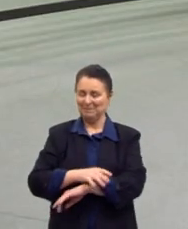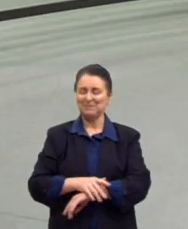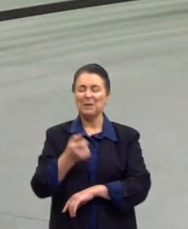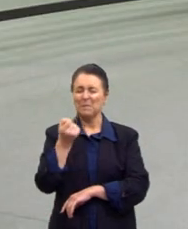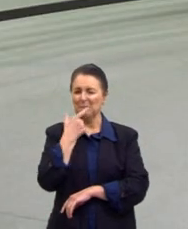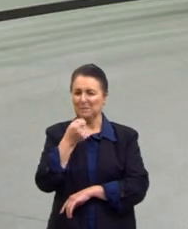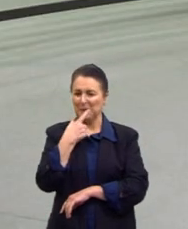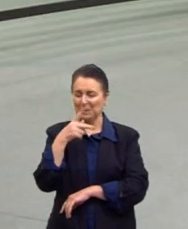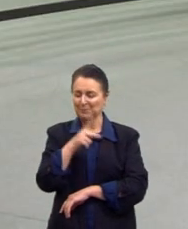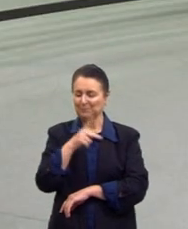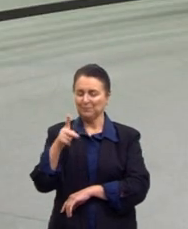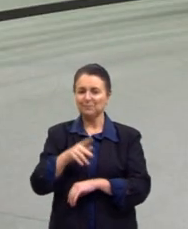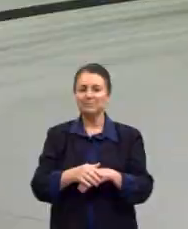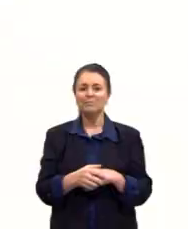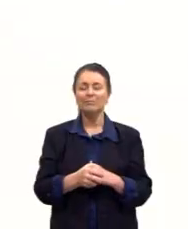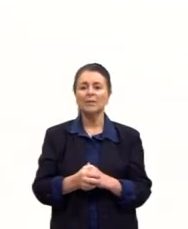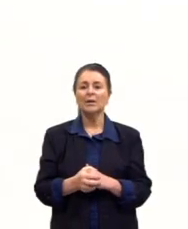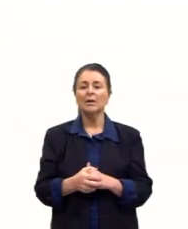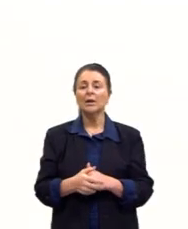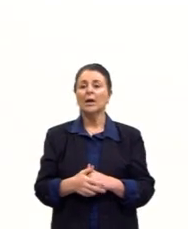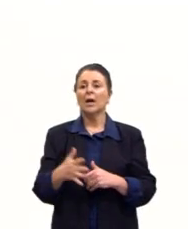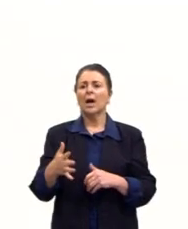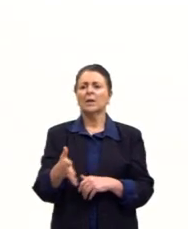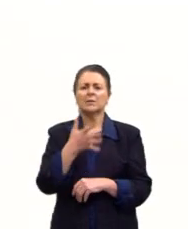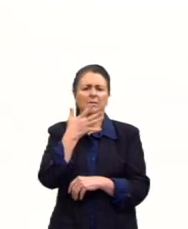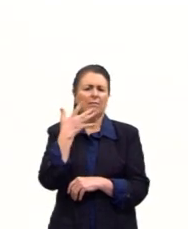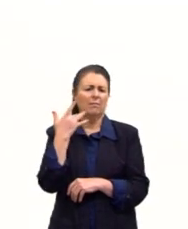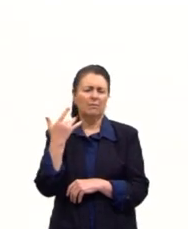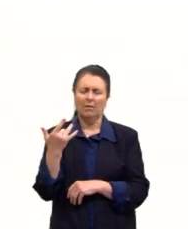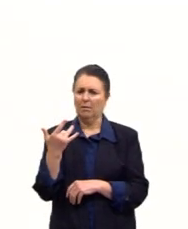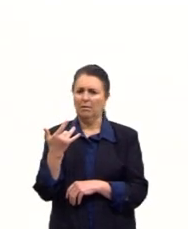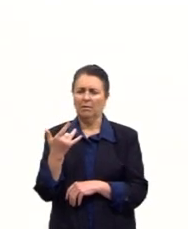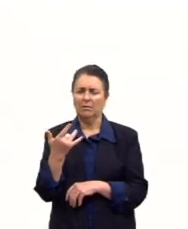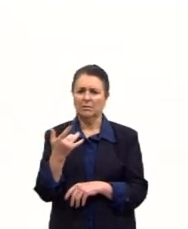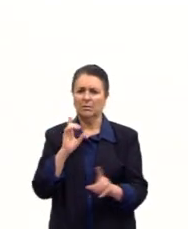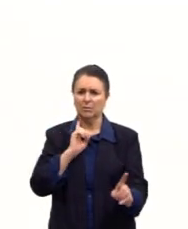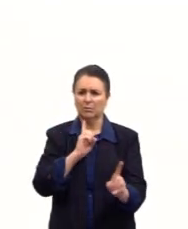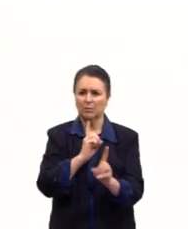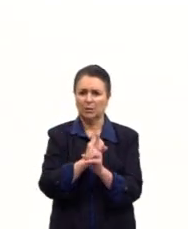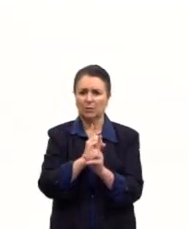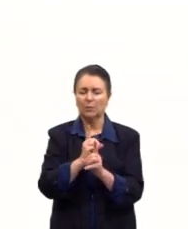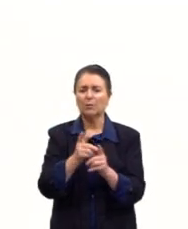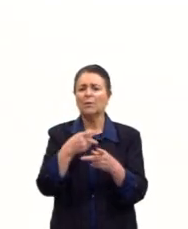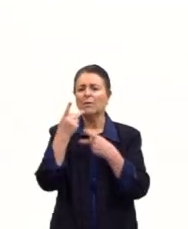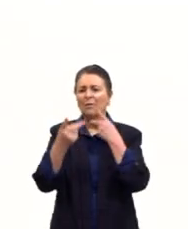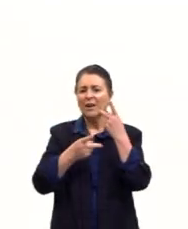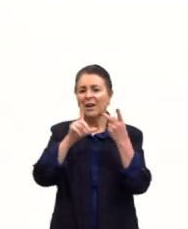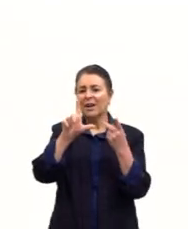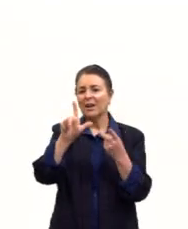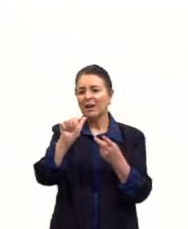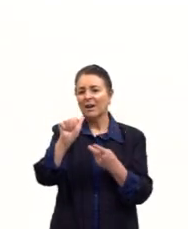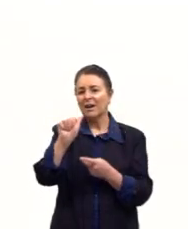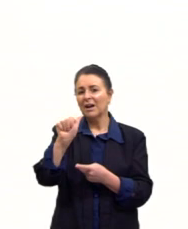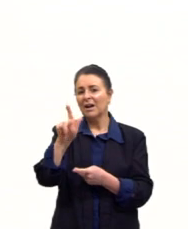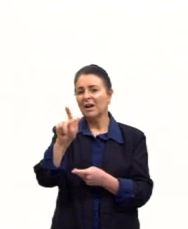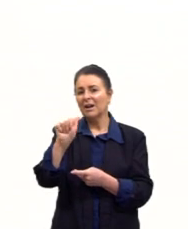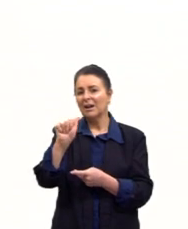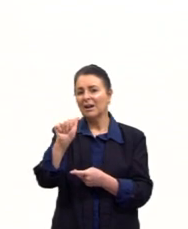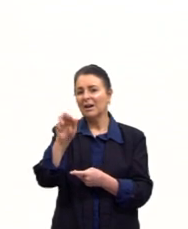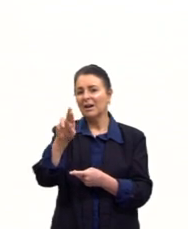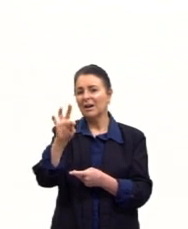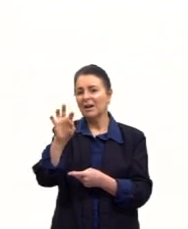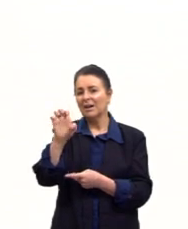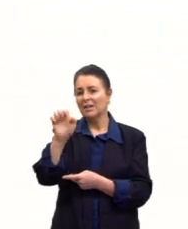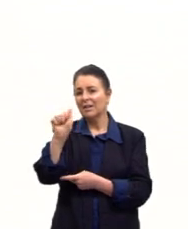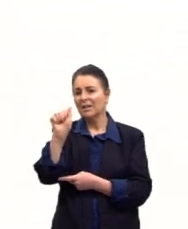por fim Essa é muito fácil né para gente quando alguém diz que vai lagartear o que que